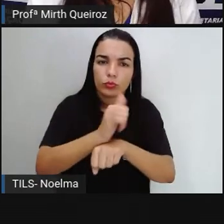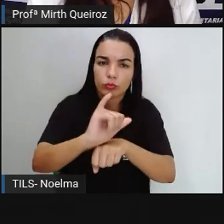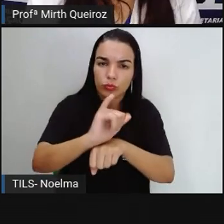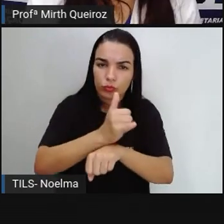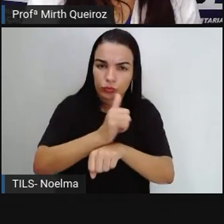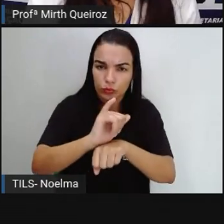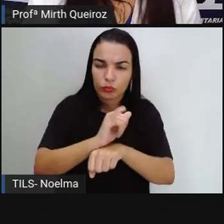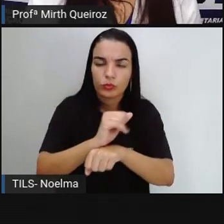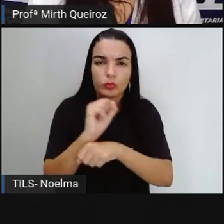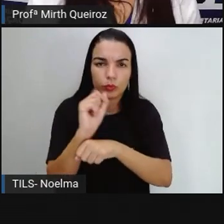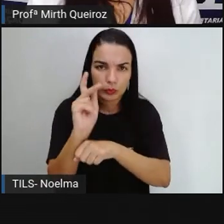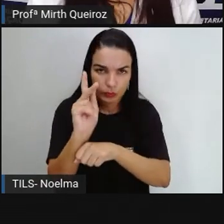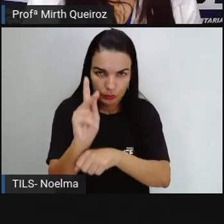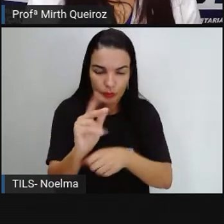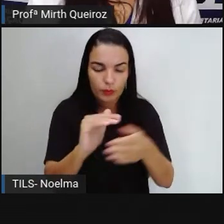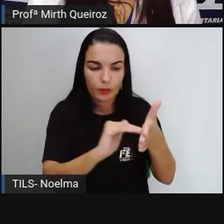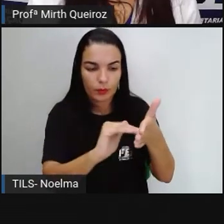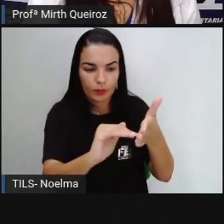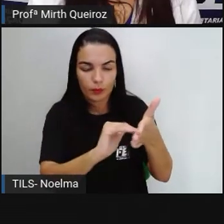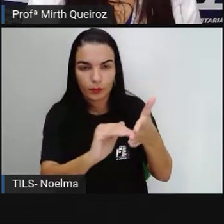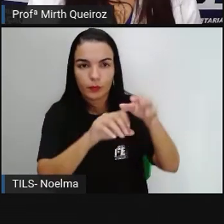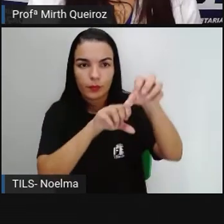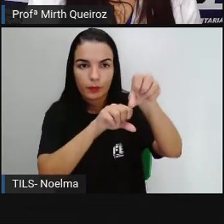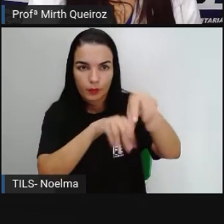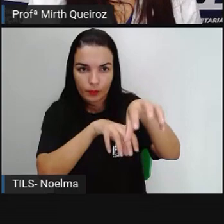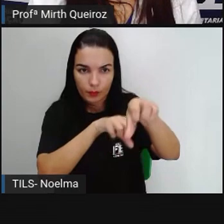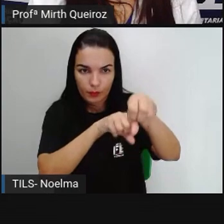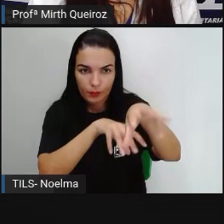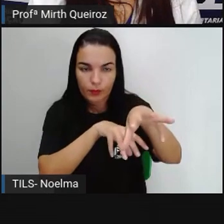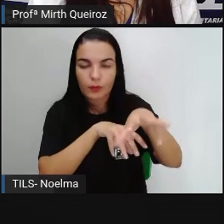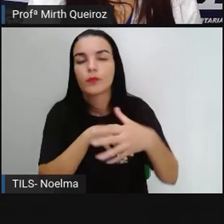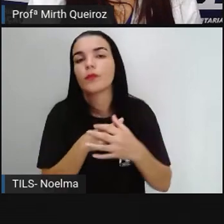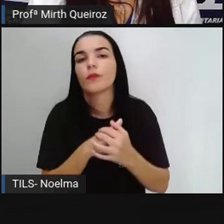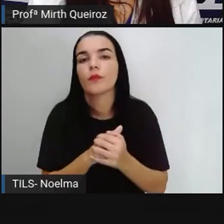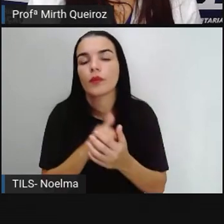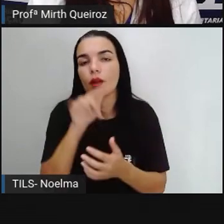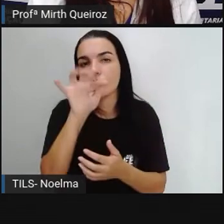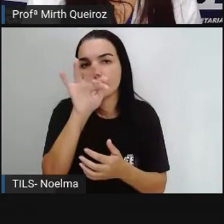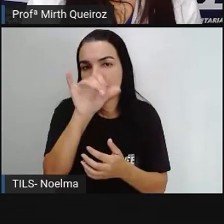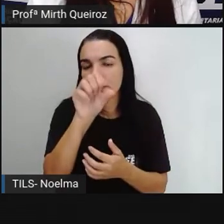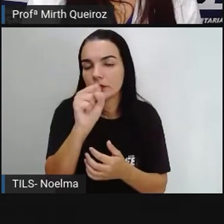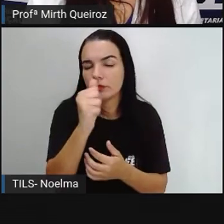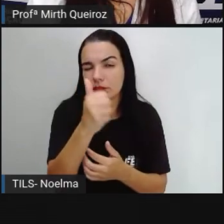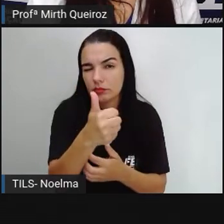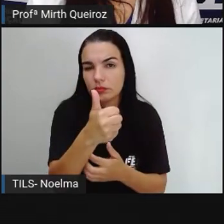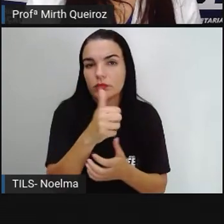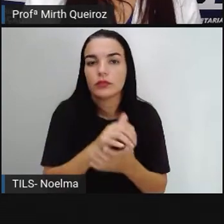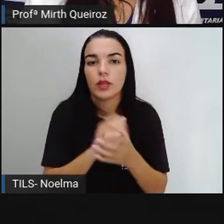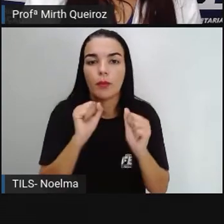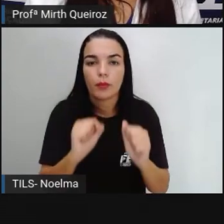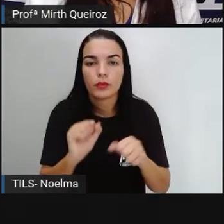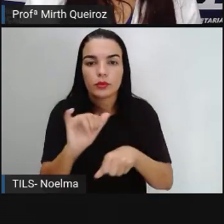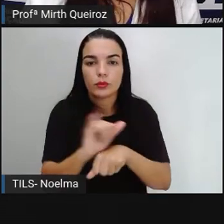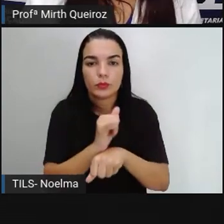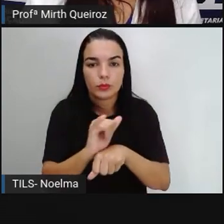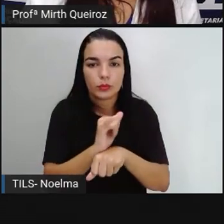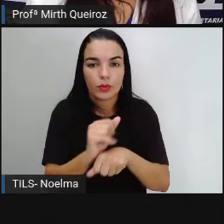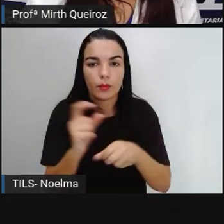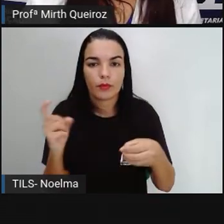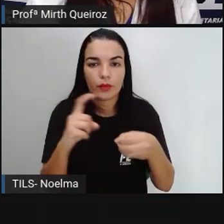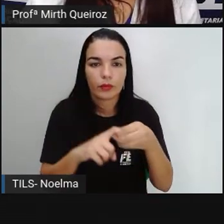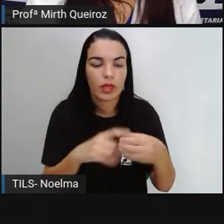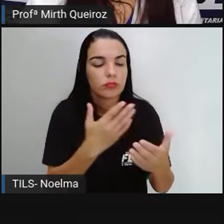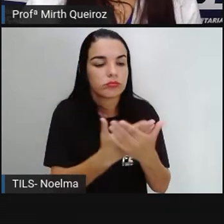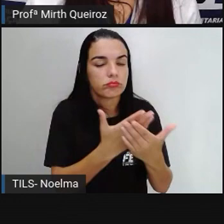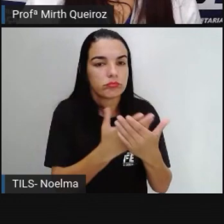nosso canal do YouTube, o canal da Secretaria Municipal, né, de Feira de Santana, no YouTube, que é o